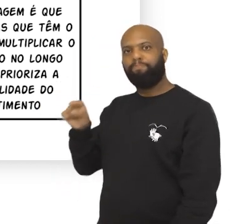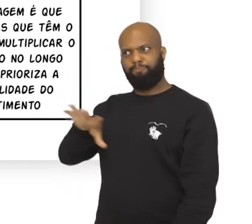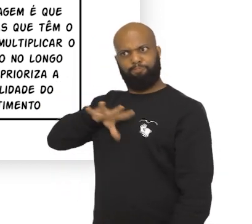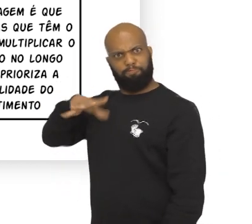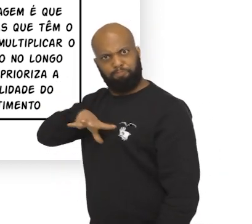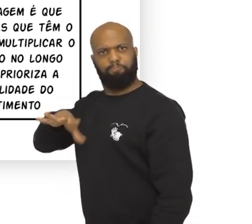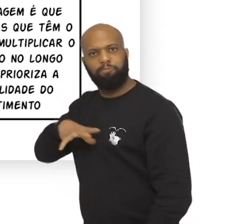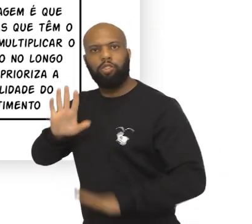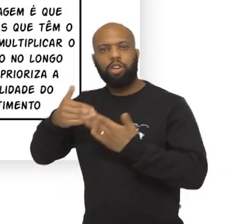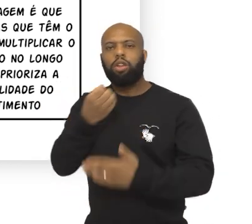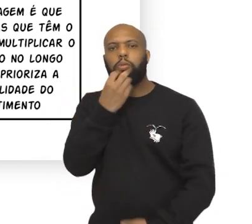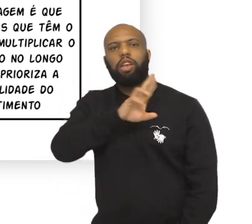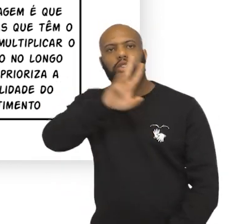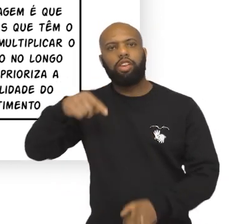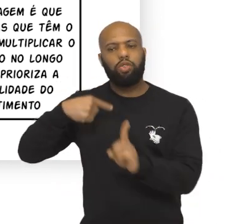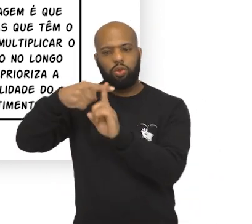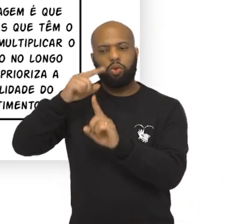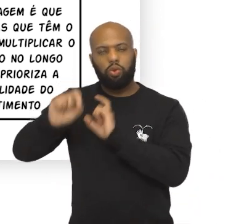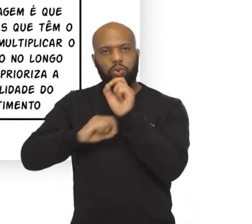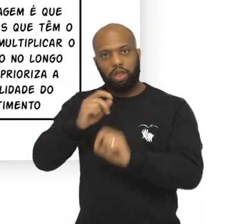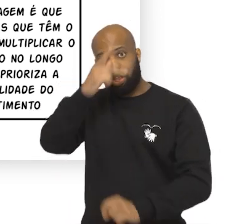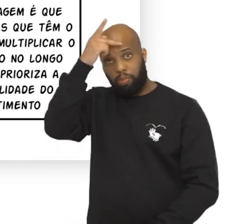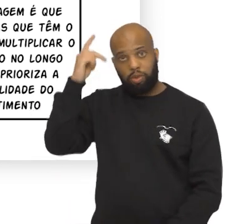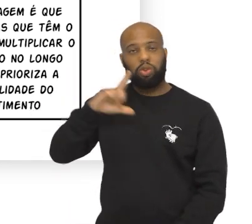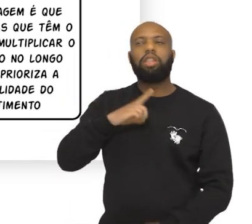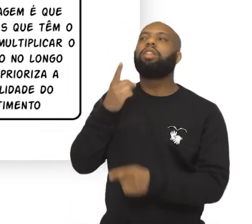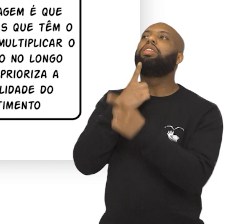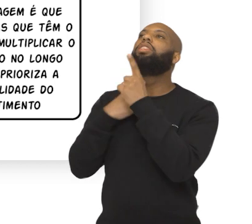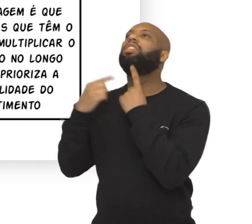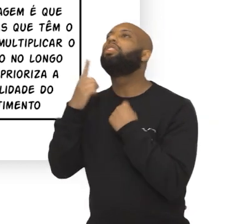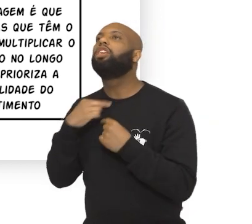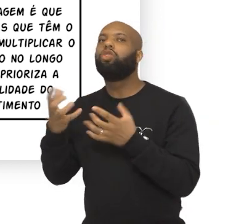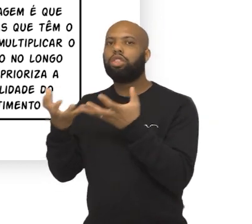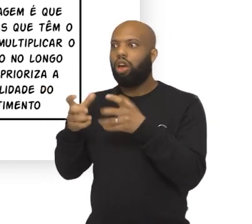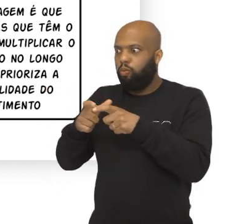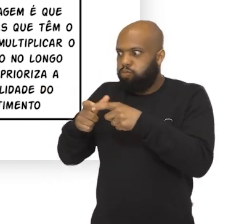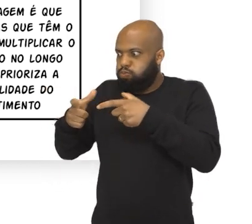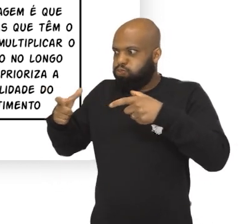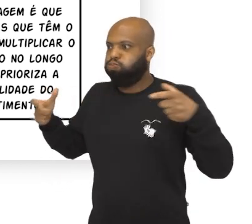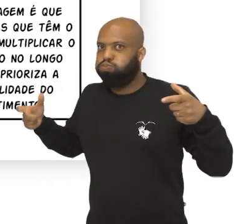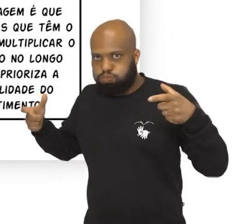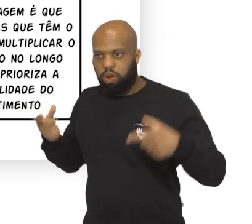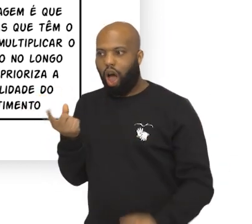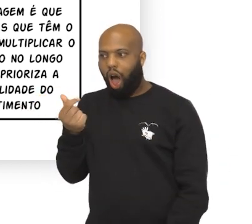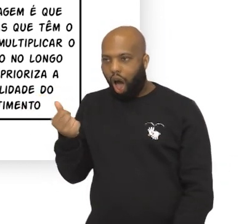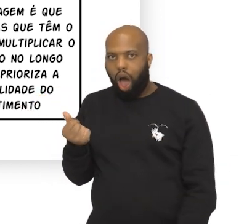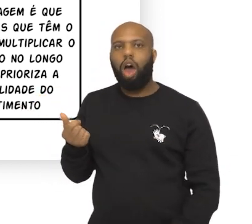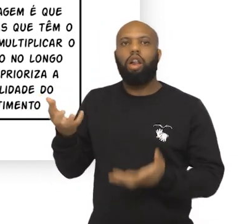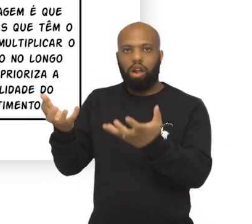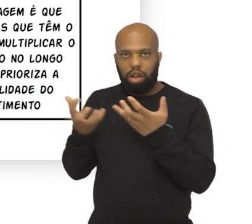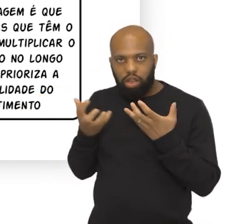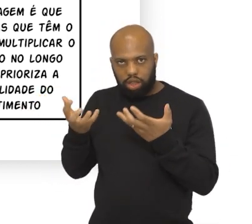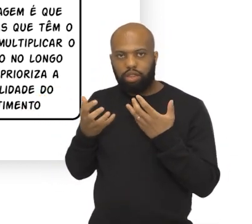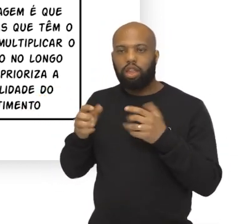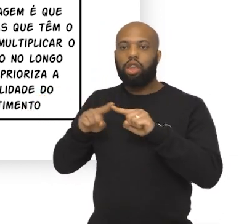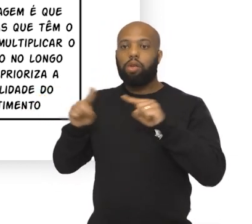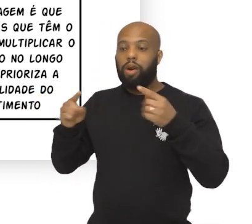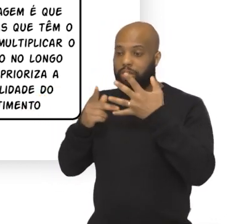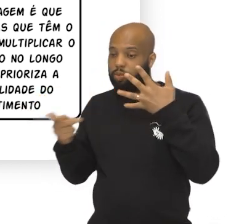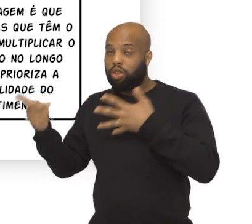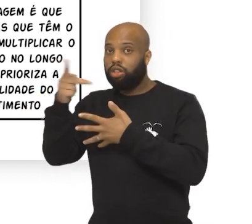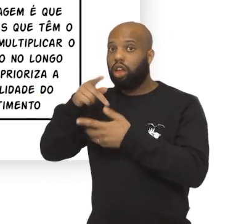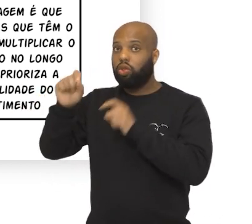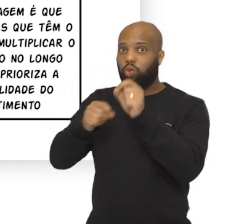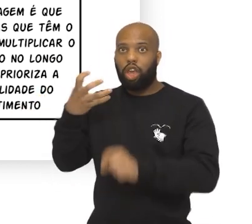seu perfil é de um investidor agressivo sua vantagem é que são pessoas que têm o desejo de multiplicar o patrimônio no